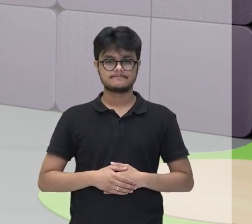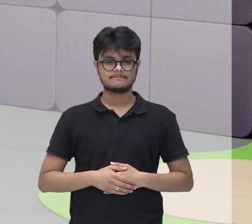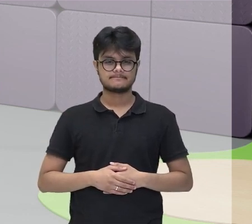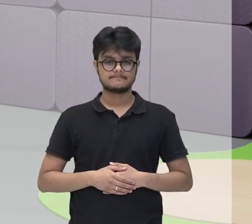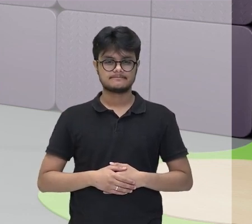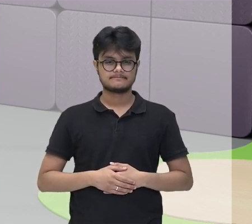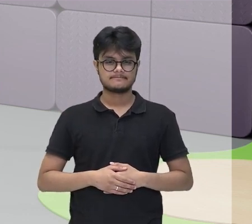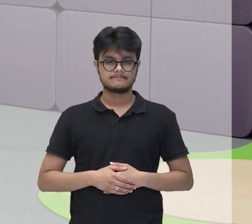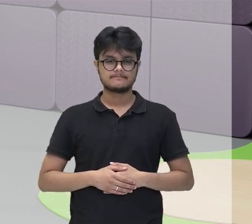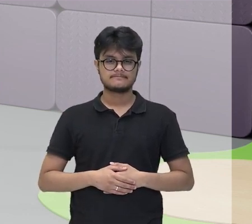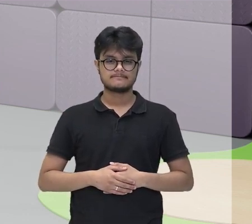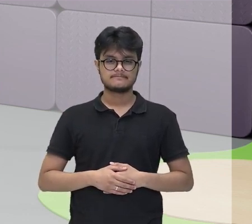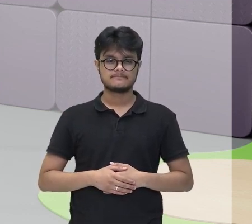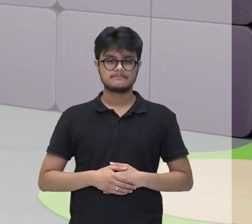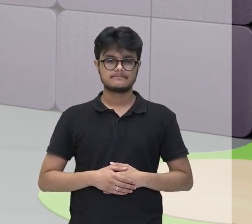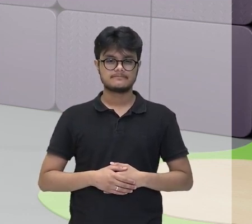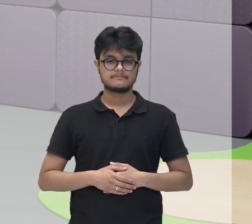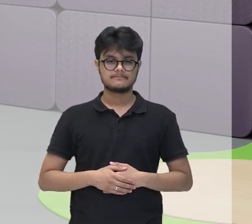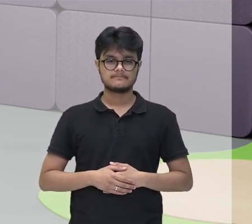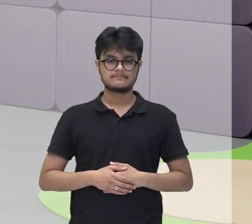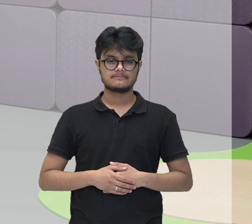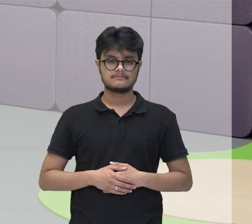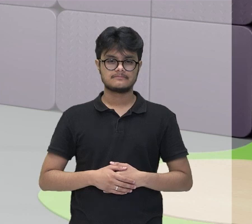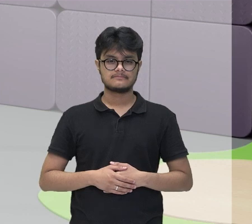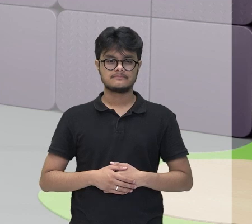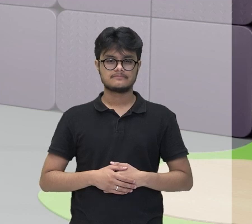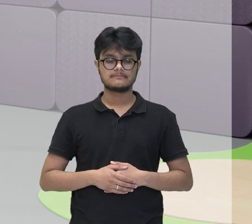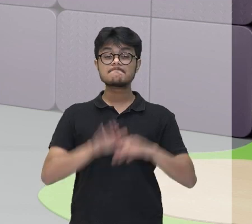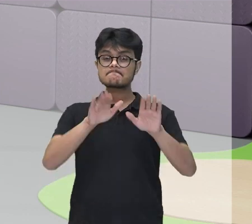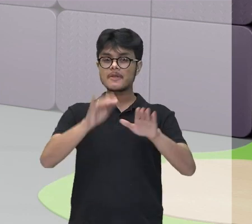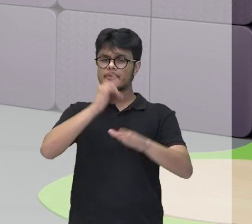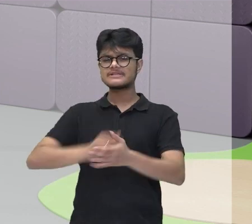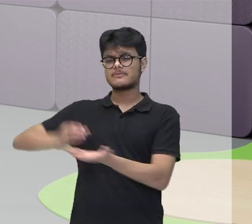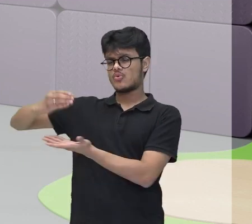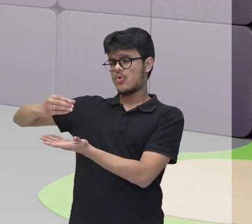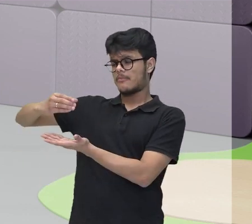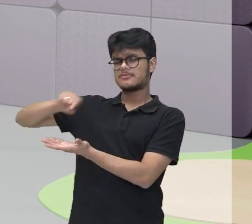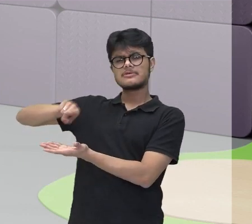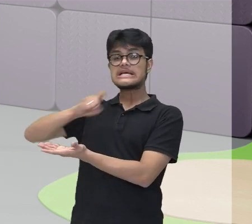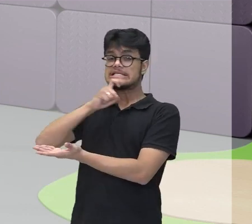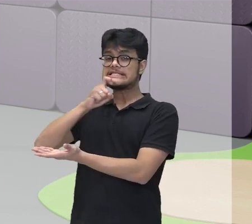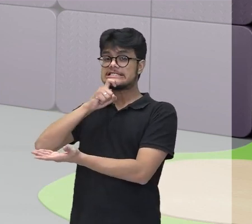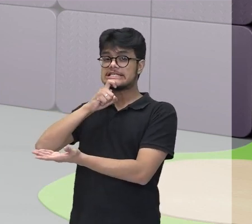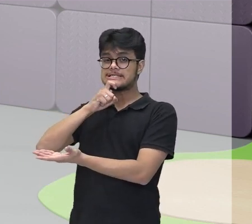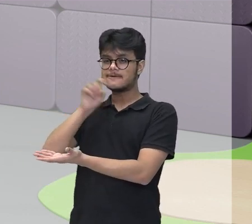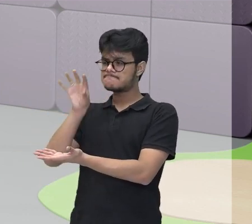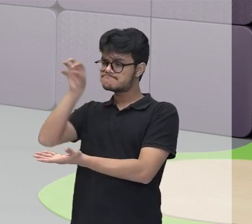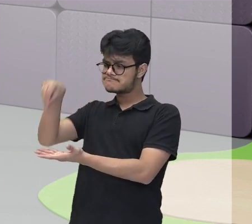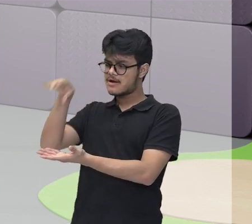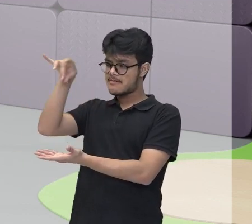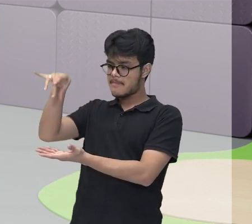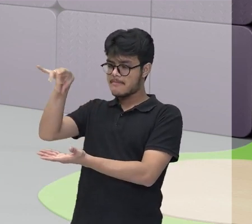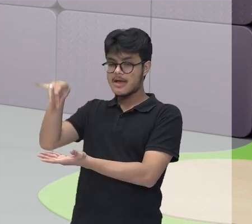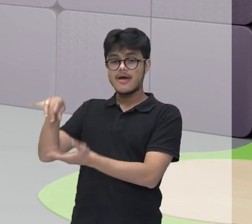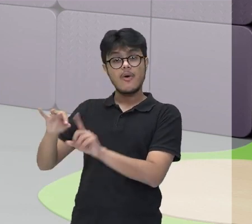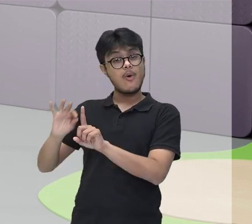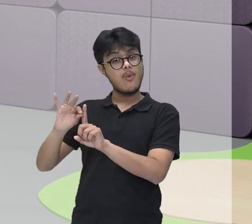é? Então, o resfriamento que foi ali estimulado pelo gelo, então